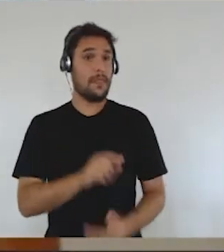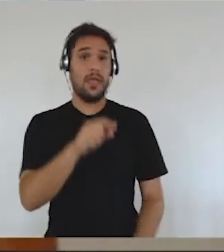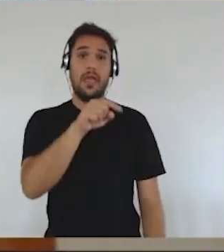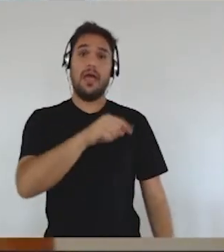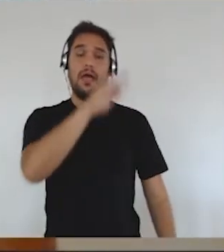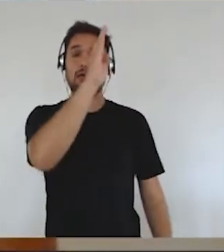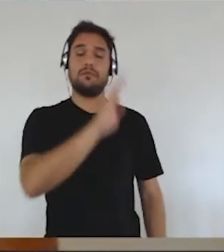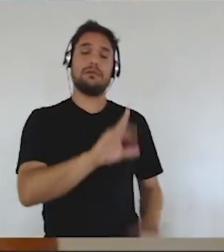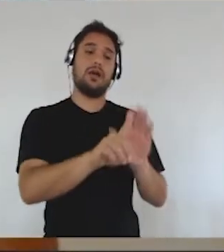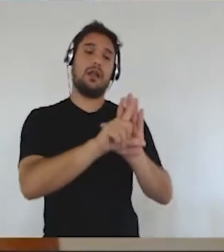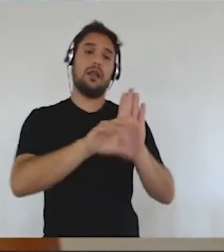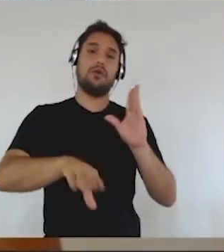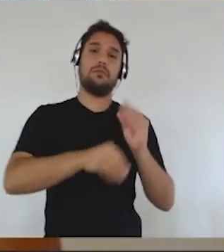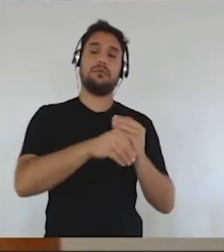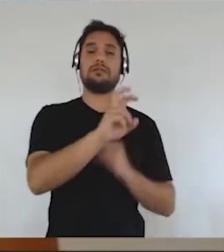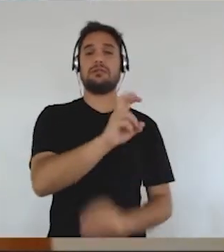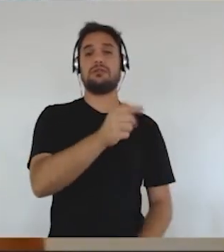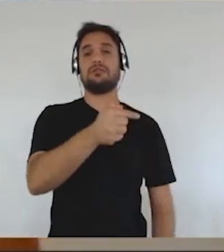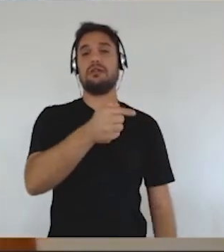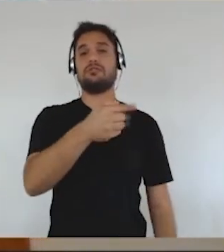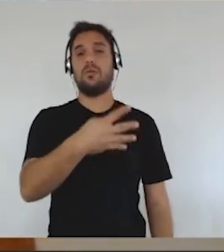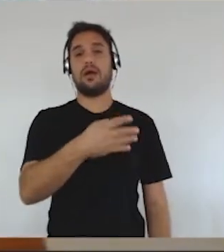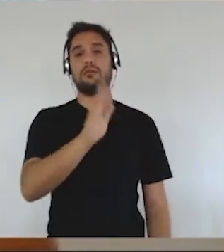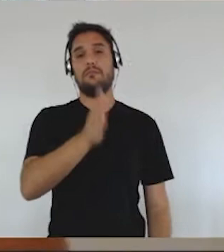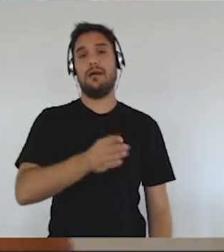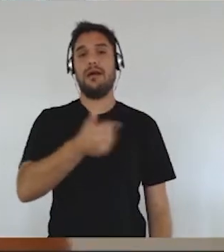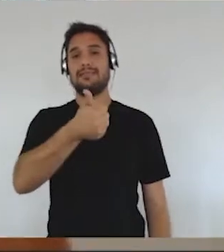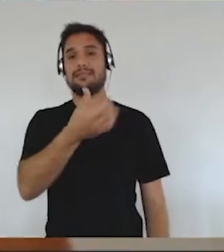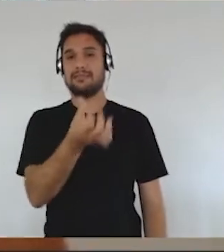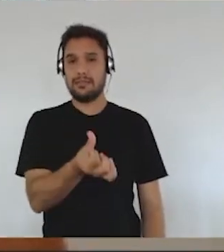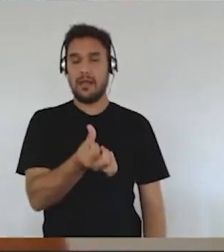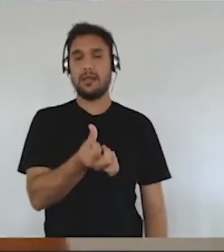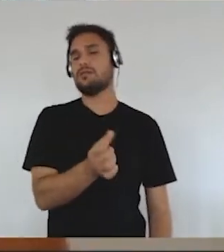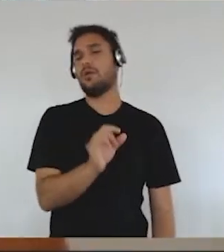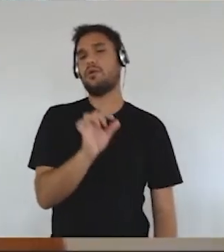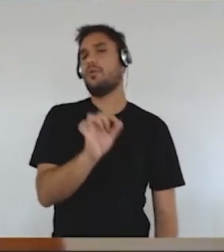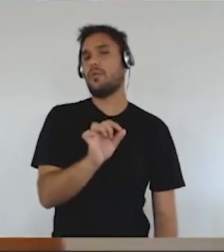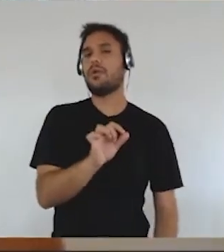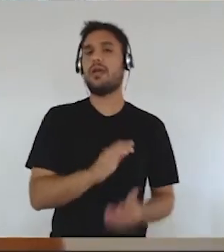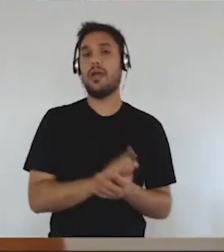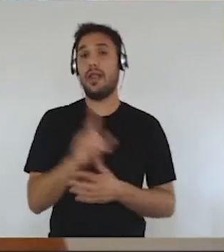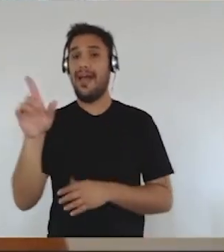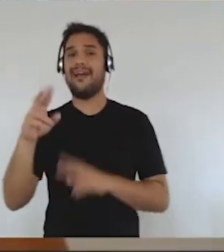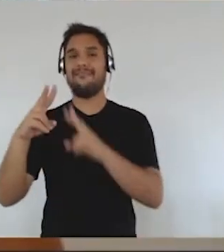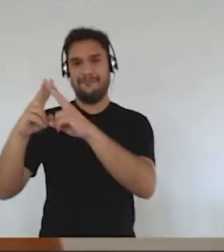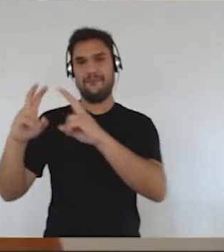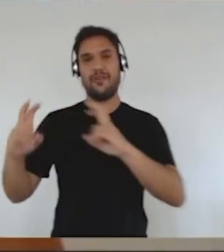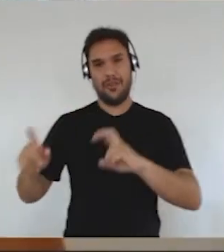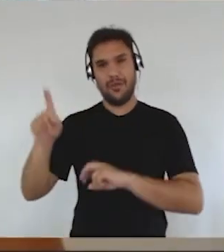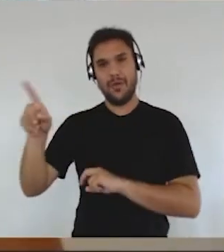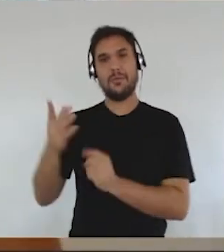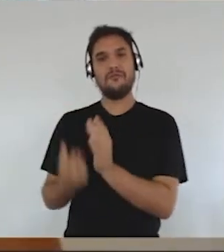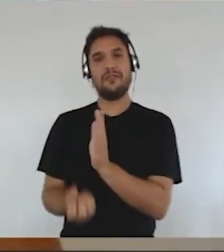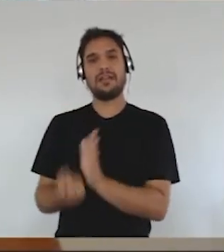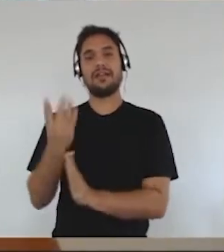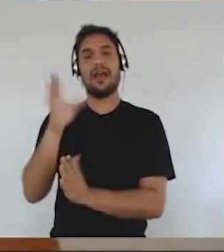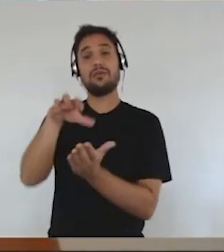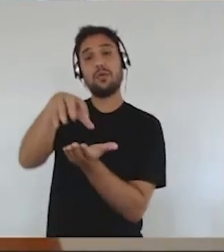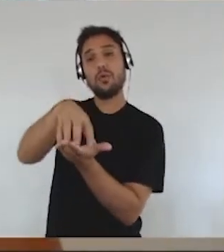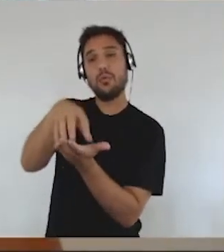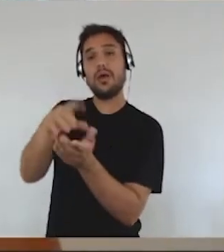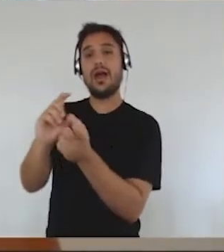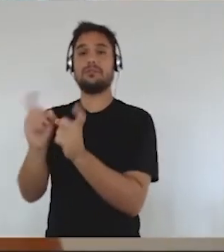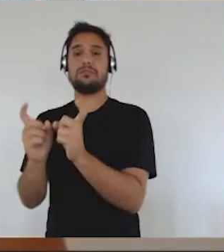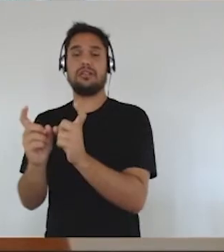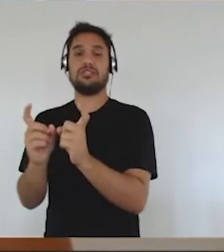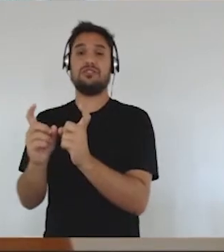através da Lei Complementar 574 de 2016, em Florianópolis foi criado o Tribunal